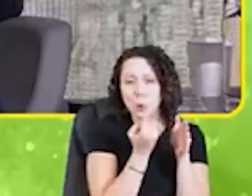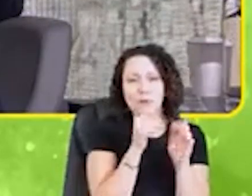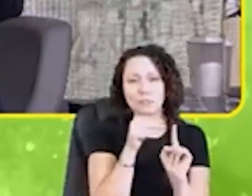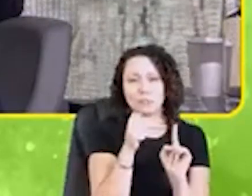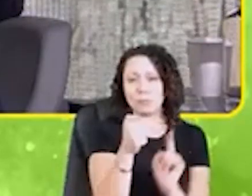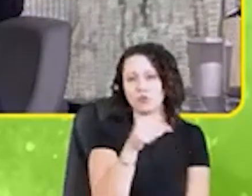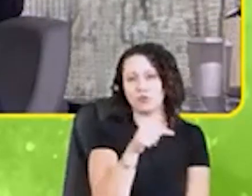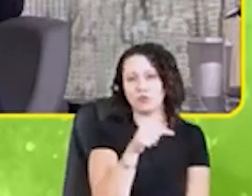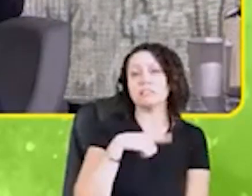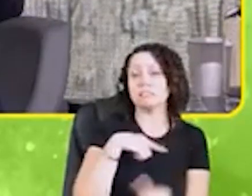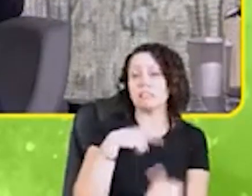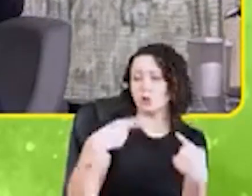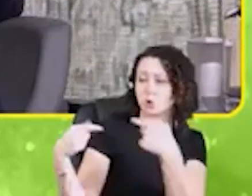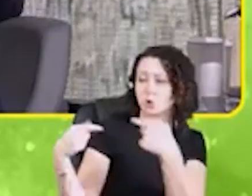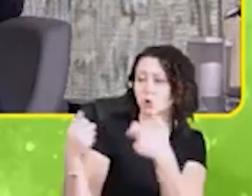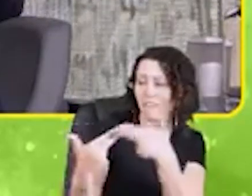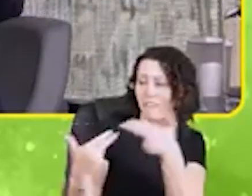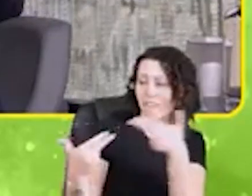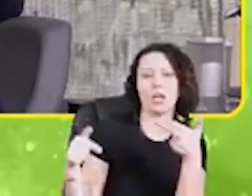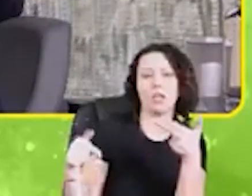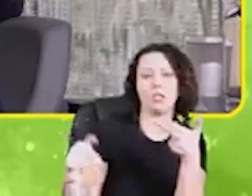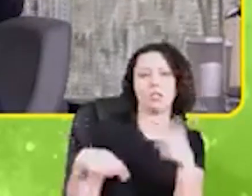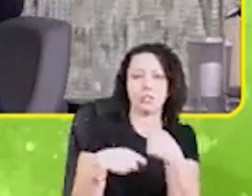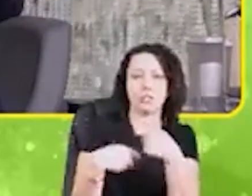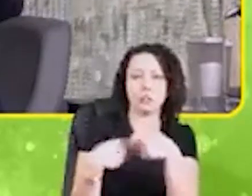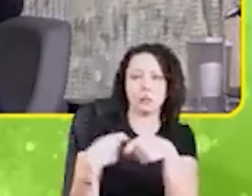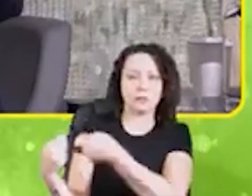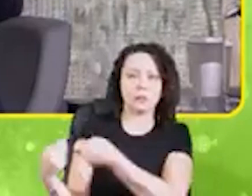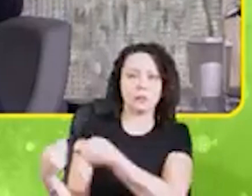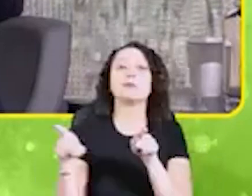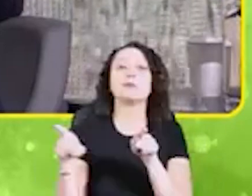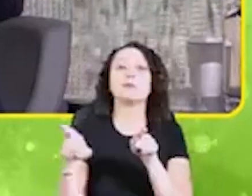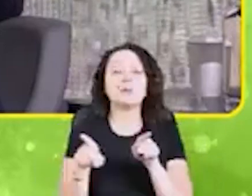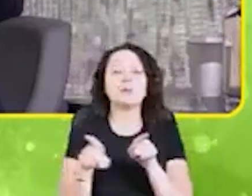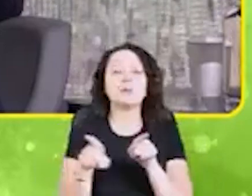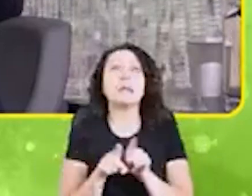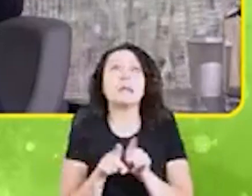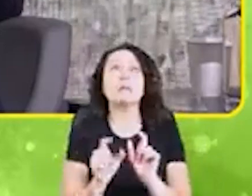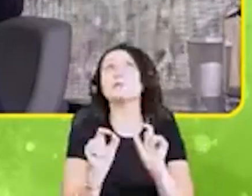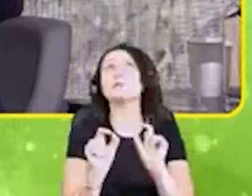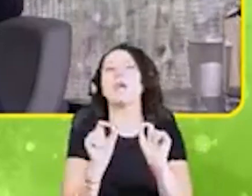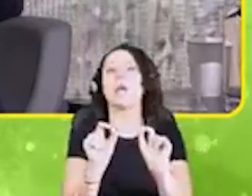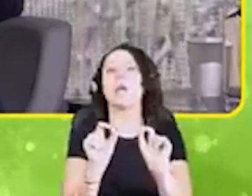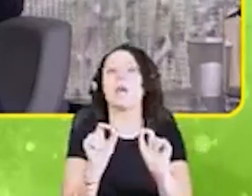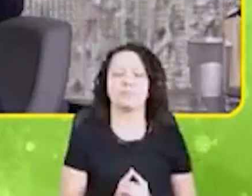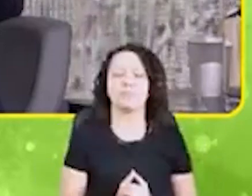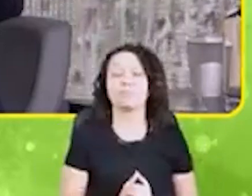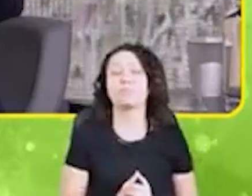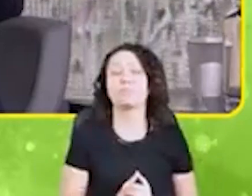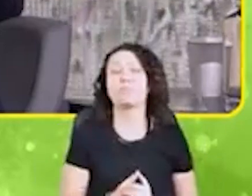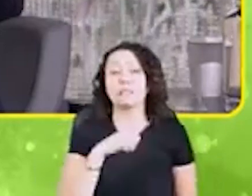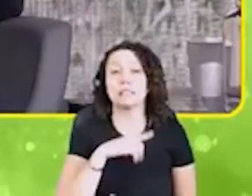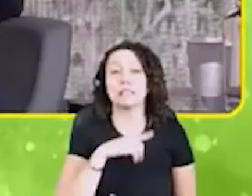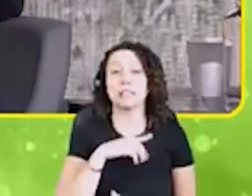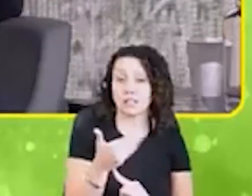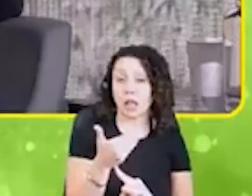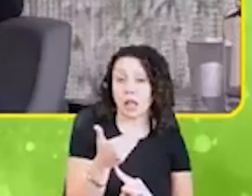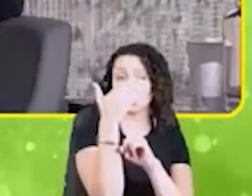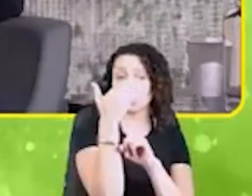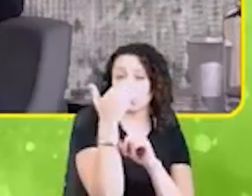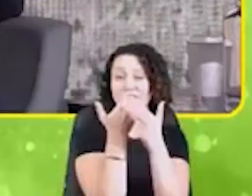aspectos da negociação esse mas também sobre as muitas as muitas tecnologias e